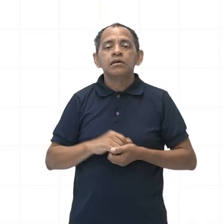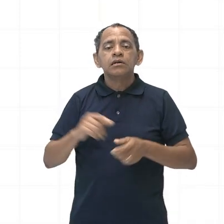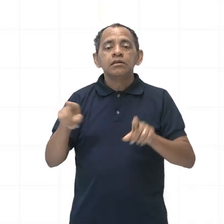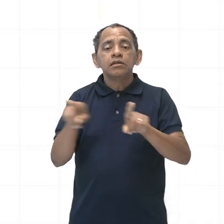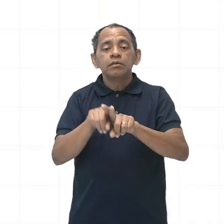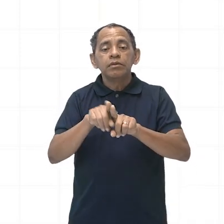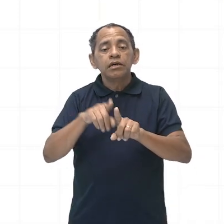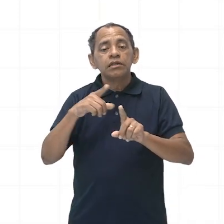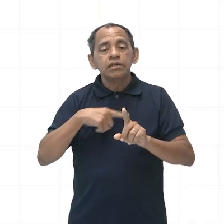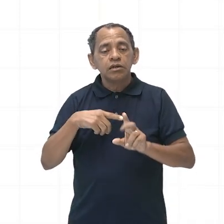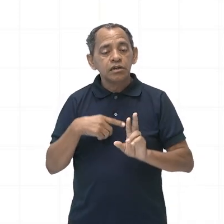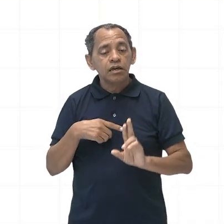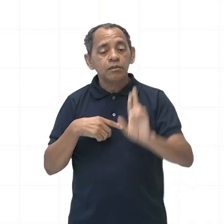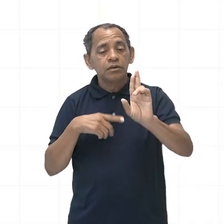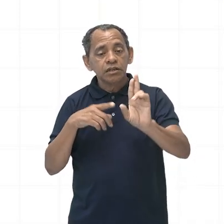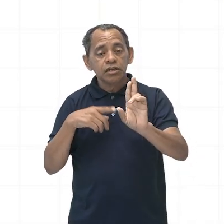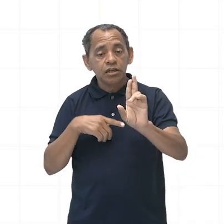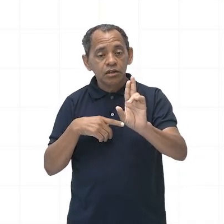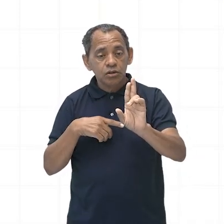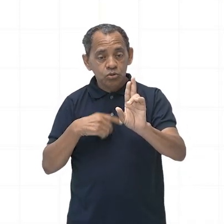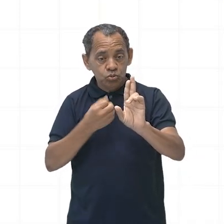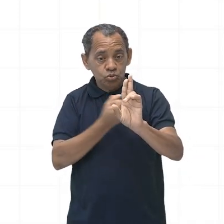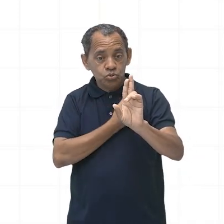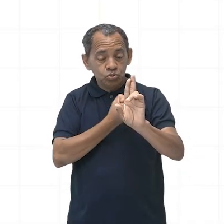os números